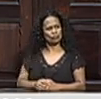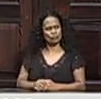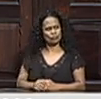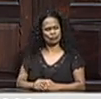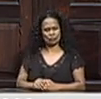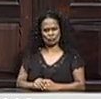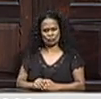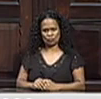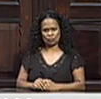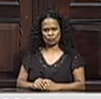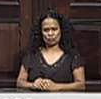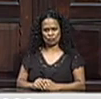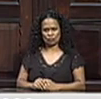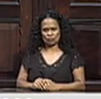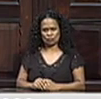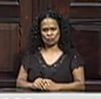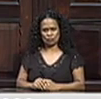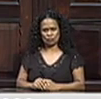Flávio está presente, perdão.